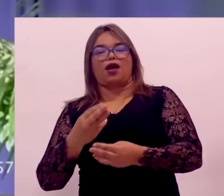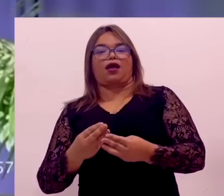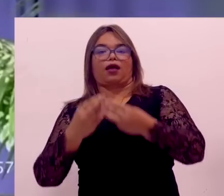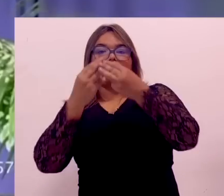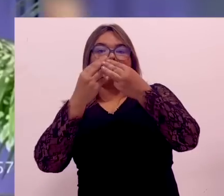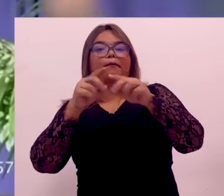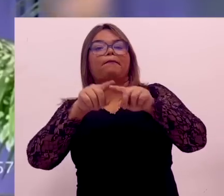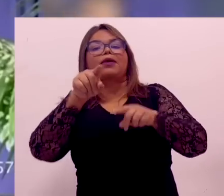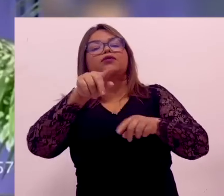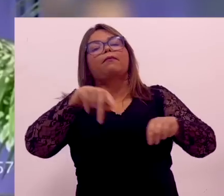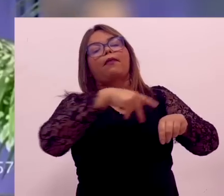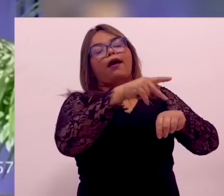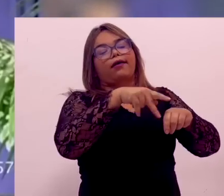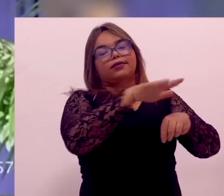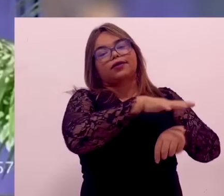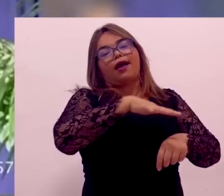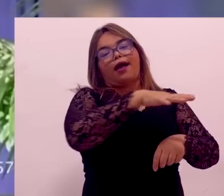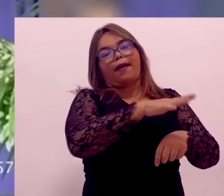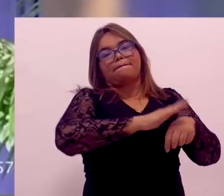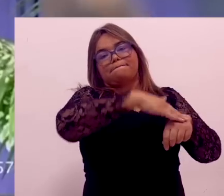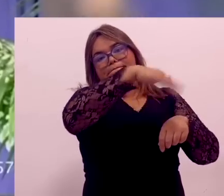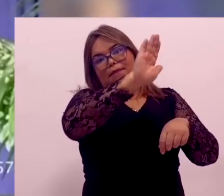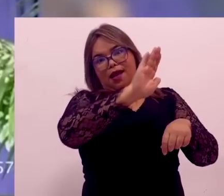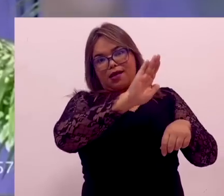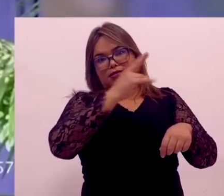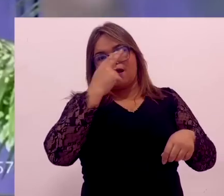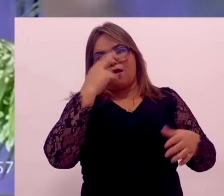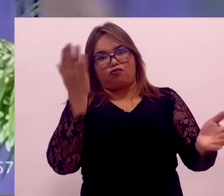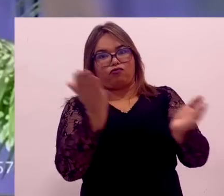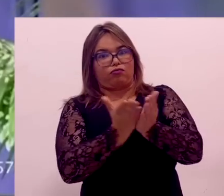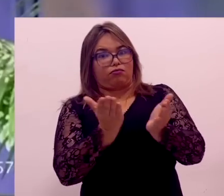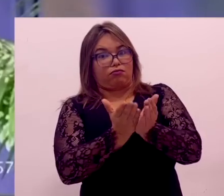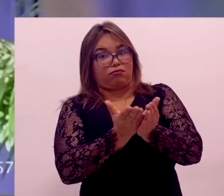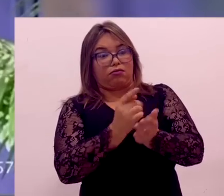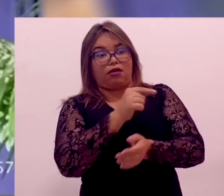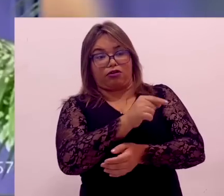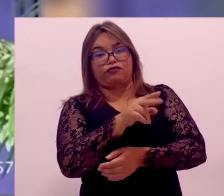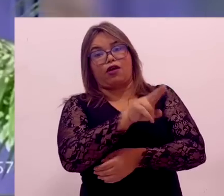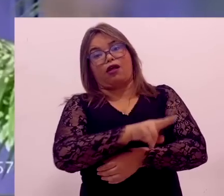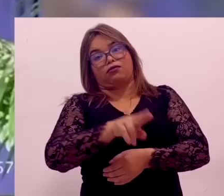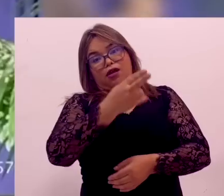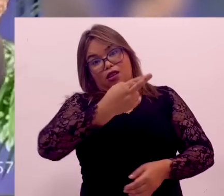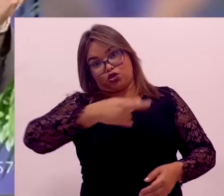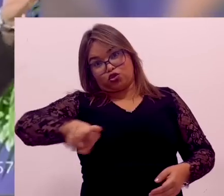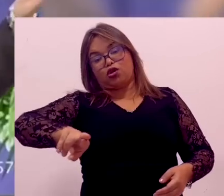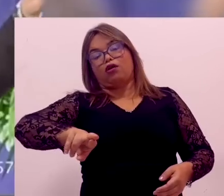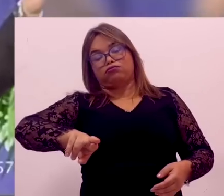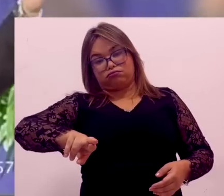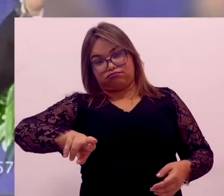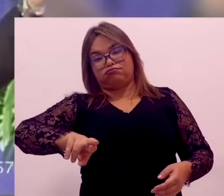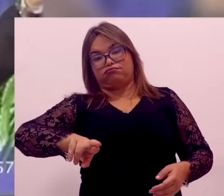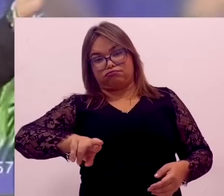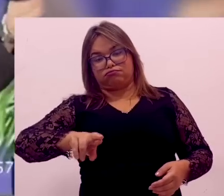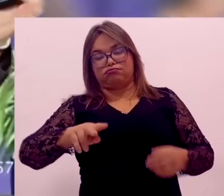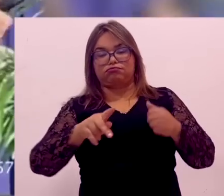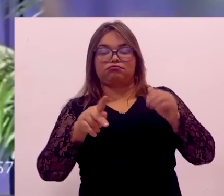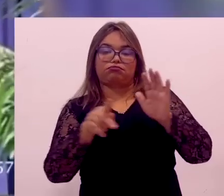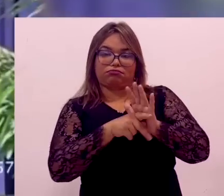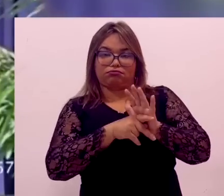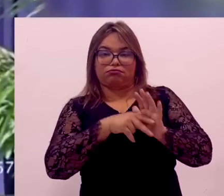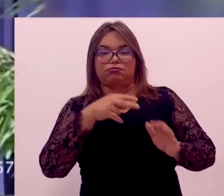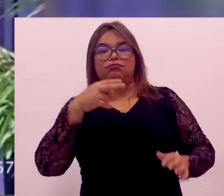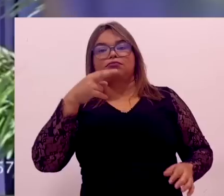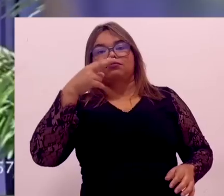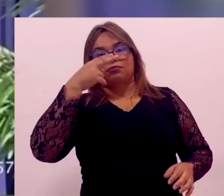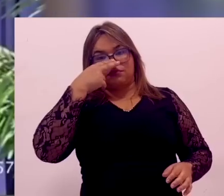cristão, então a Bíblia será o livro principal de uma loja maçônica. Então, no que diz respeito à camada